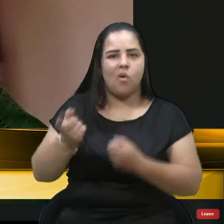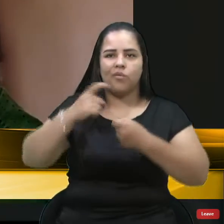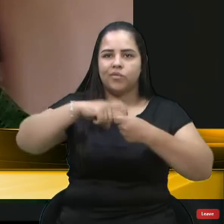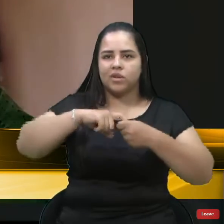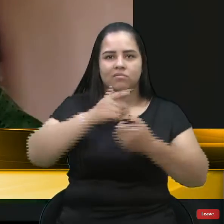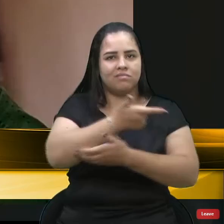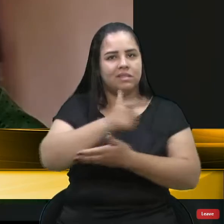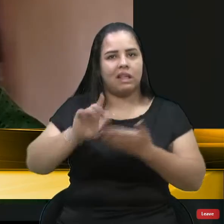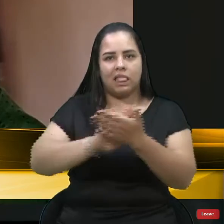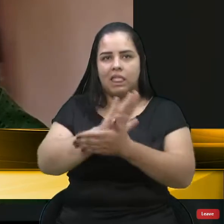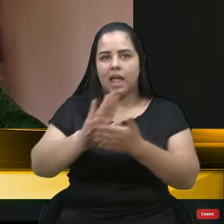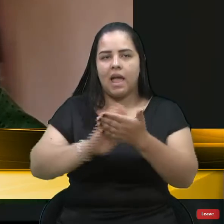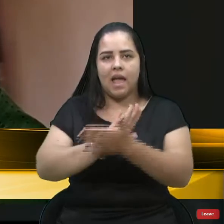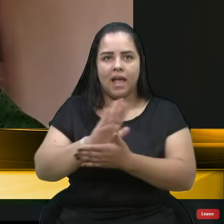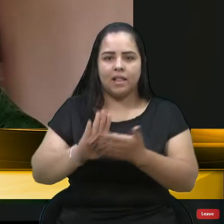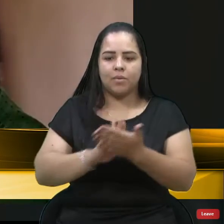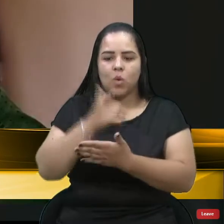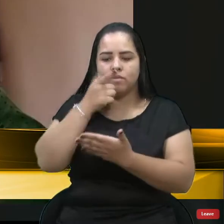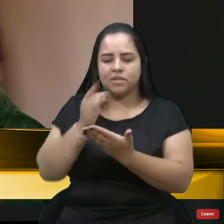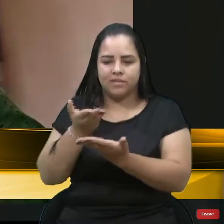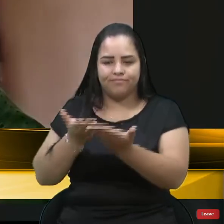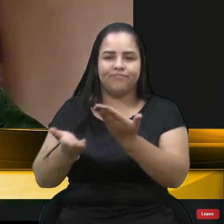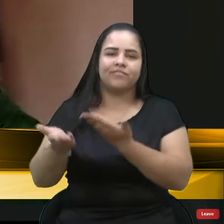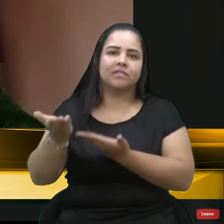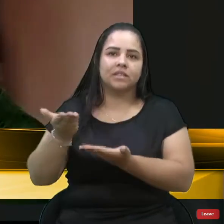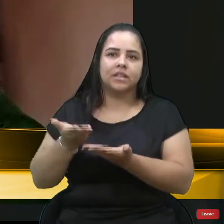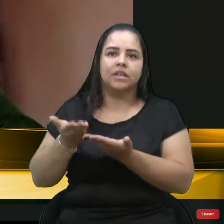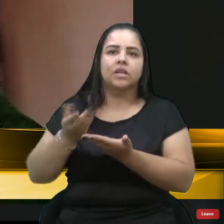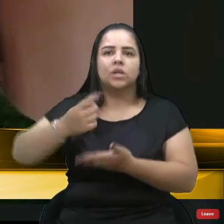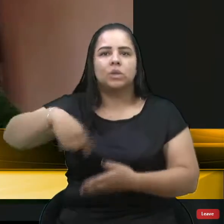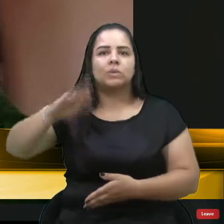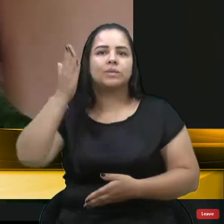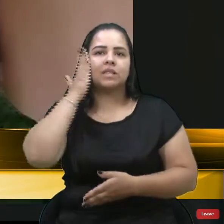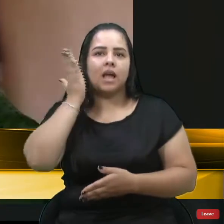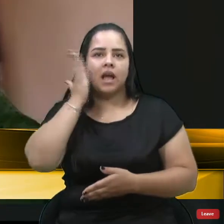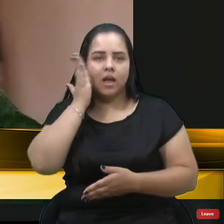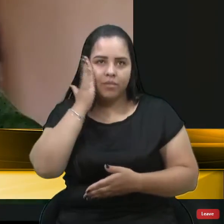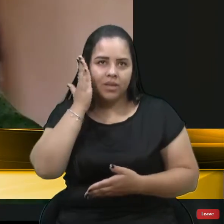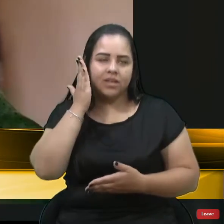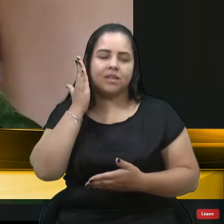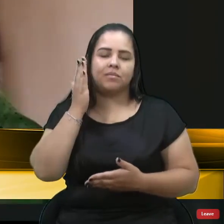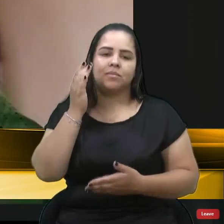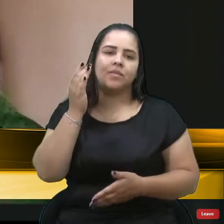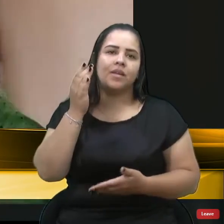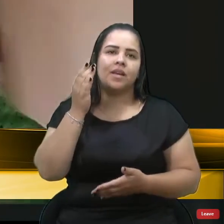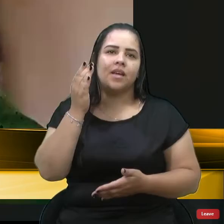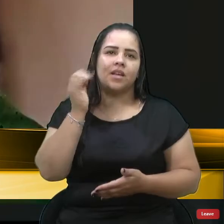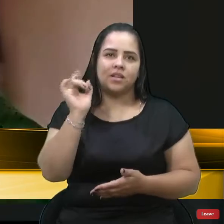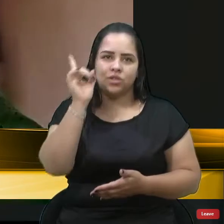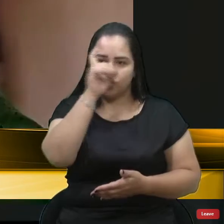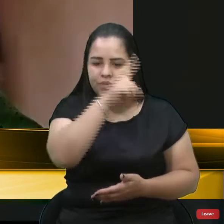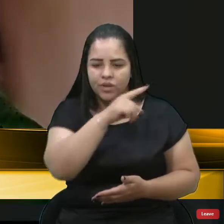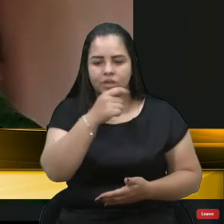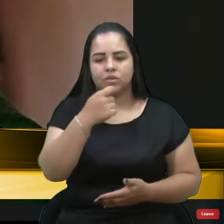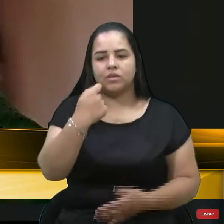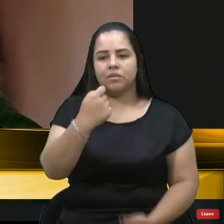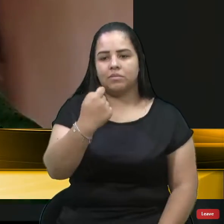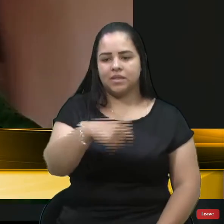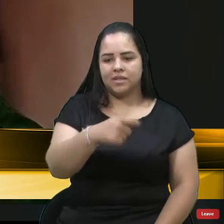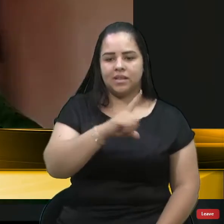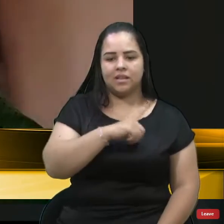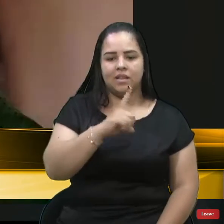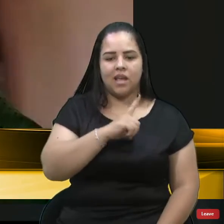Também sabemos, né, que a demanda pela construção de um centro especializado no atendimento ao